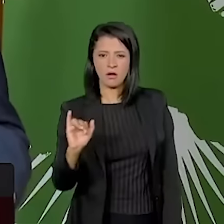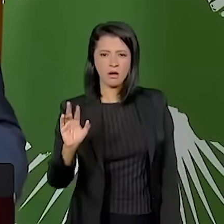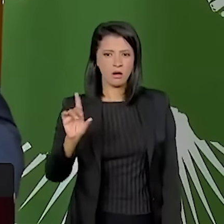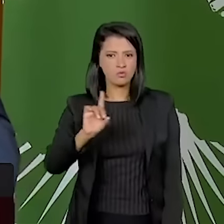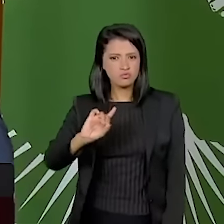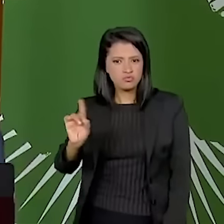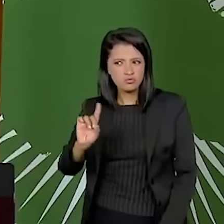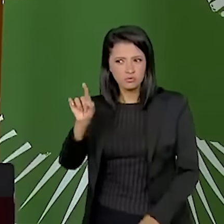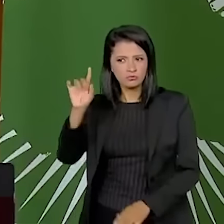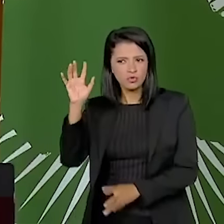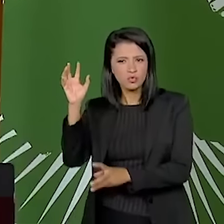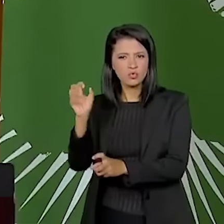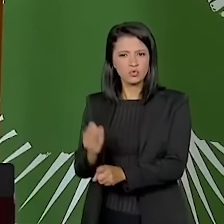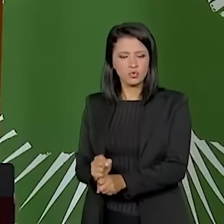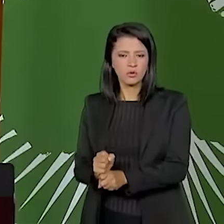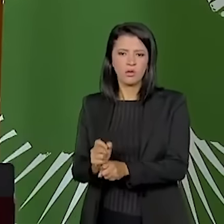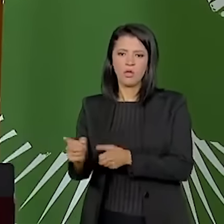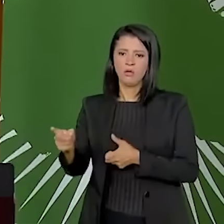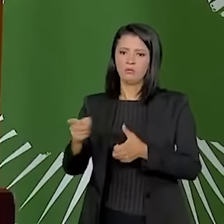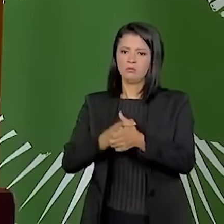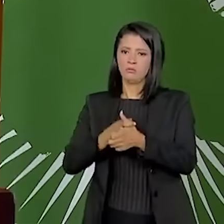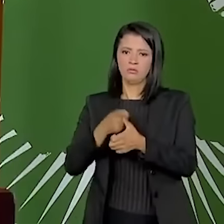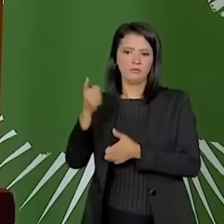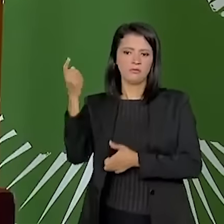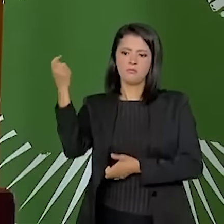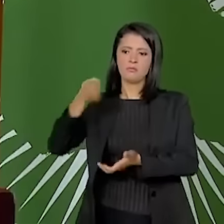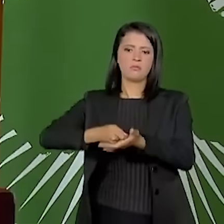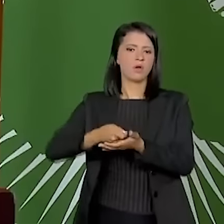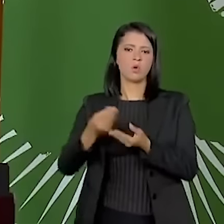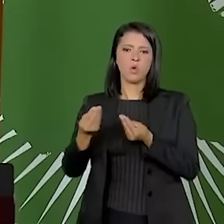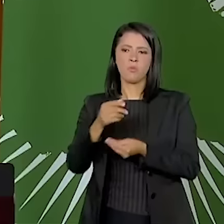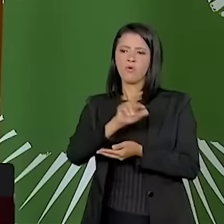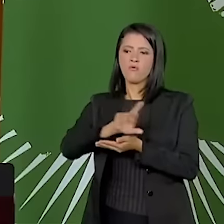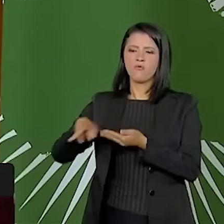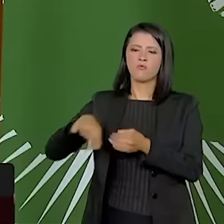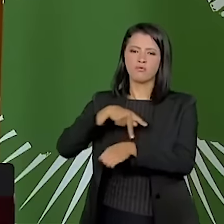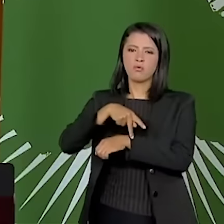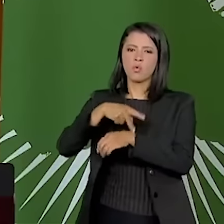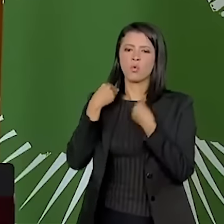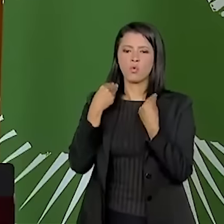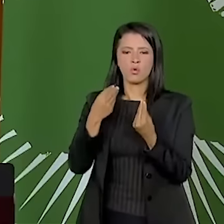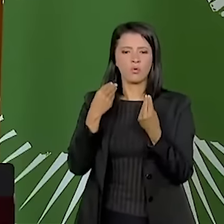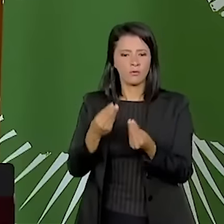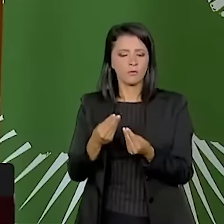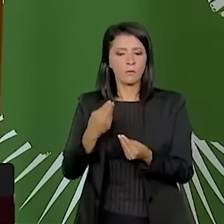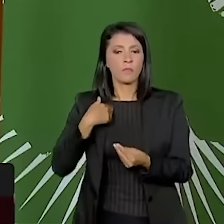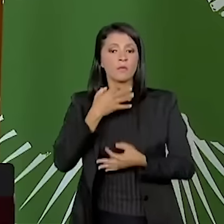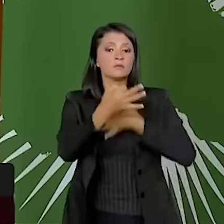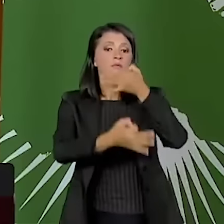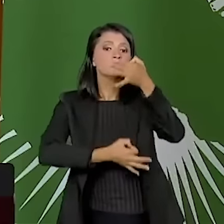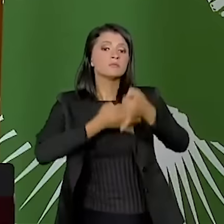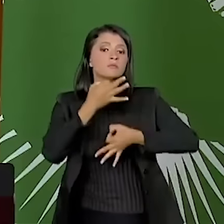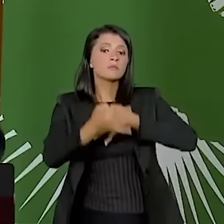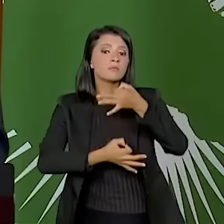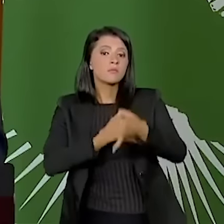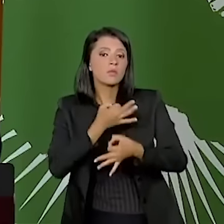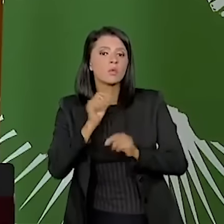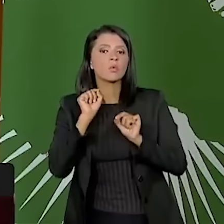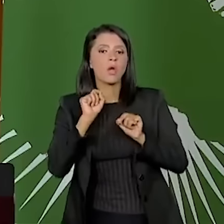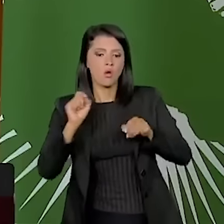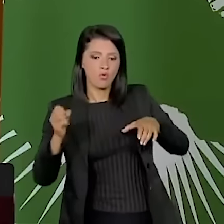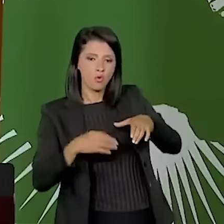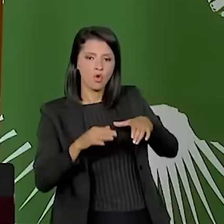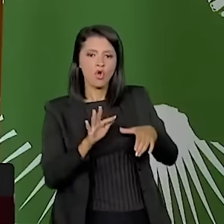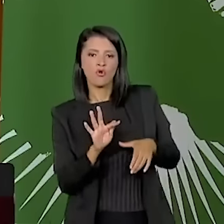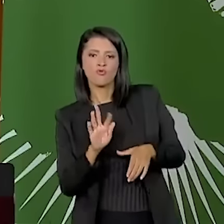dólares. Ou seja, uma dívida praticamente impagável por vários países. A sugestão nossa é que os fundos,